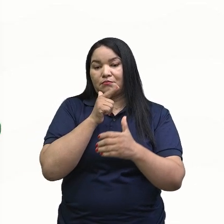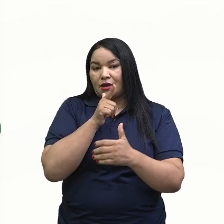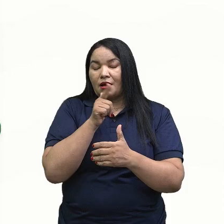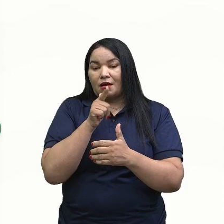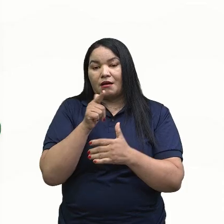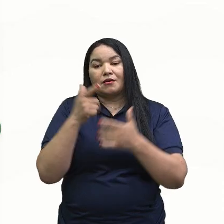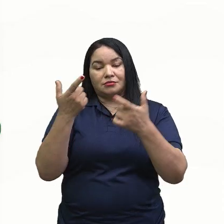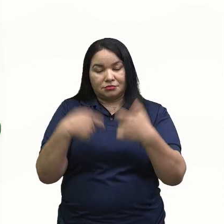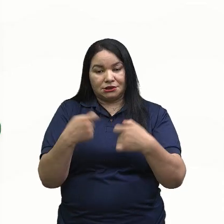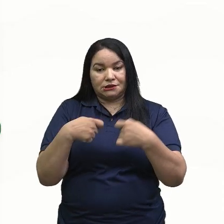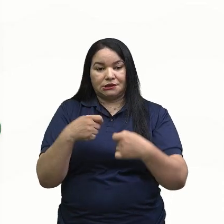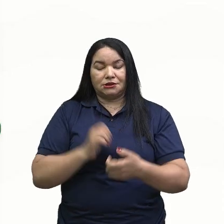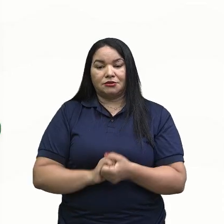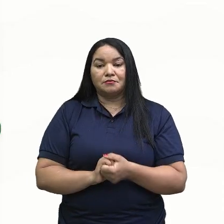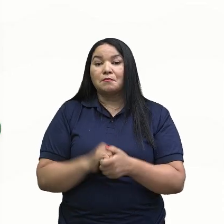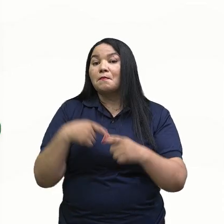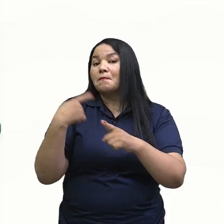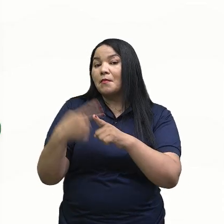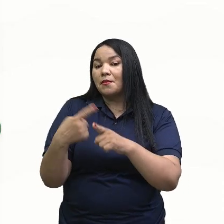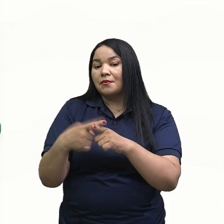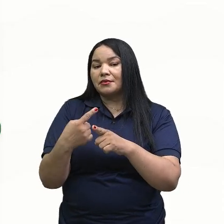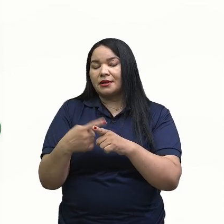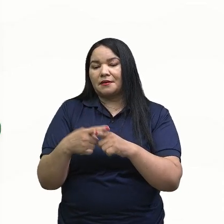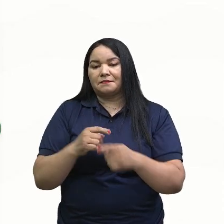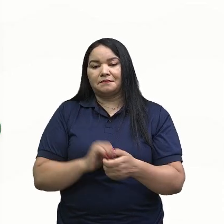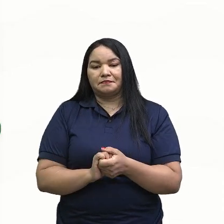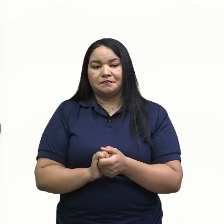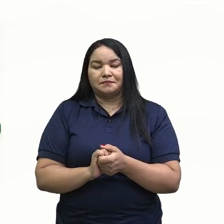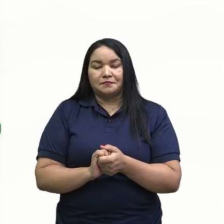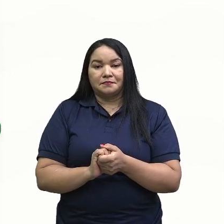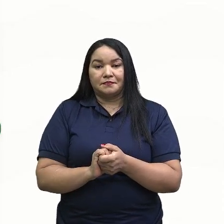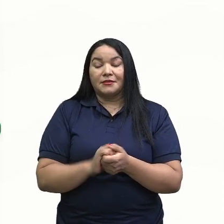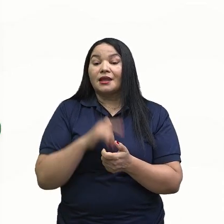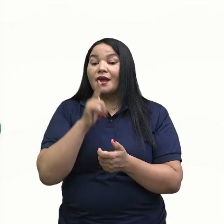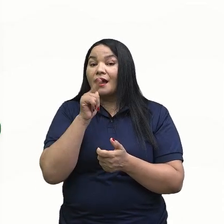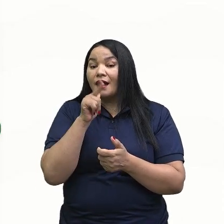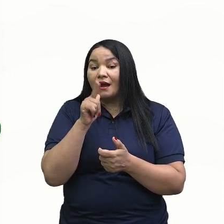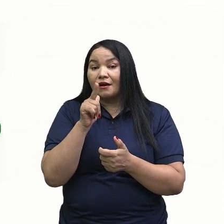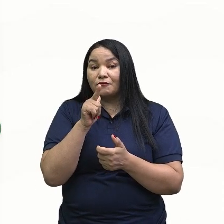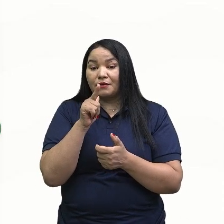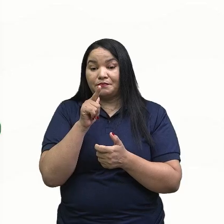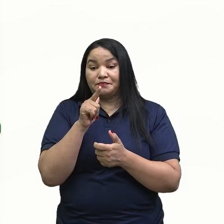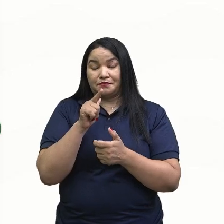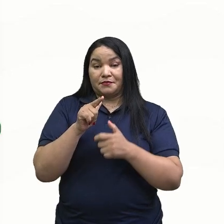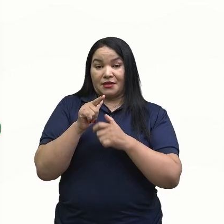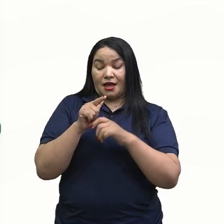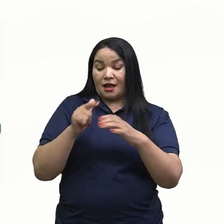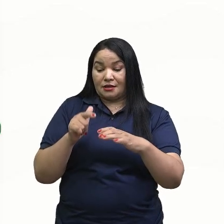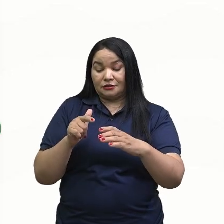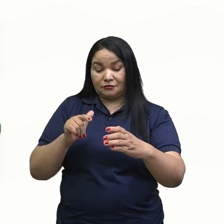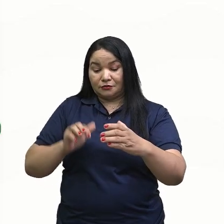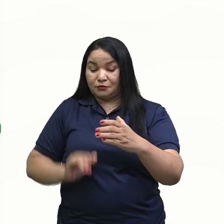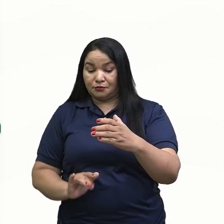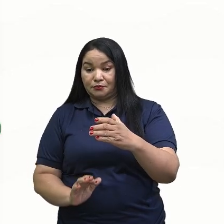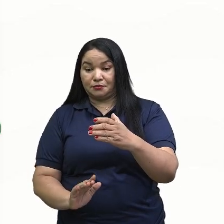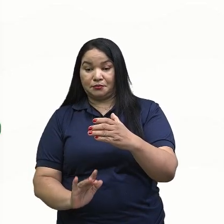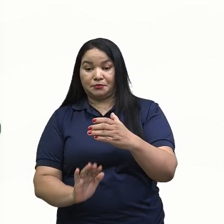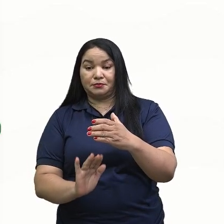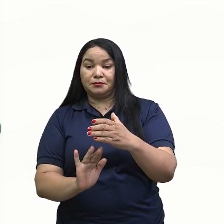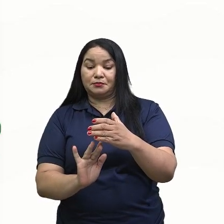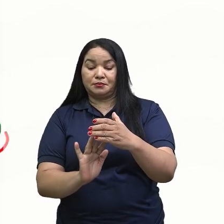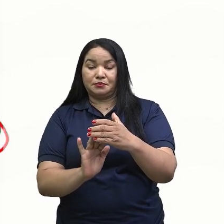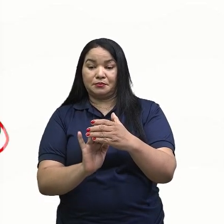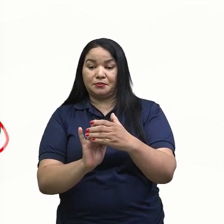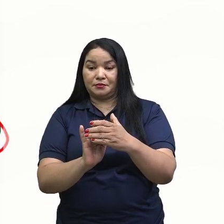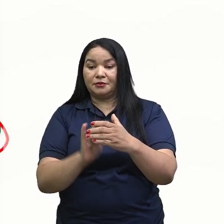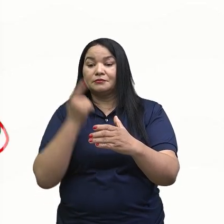de uma fonte de água. Por quê? Porque essa água, ela vai entrar, tá? Então aqui, ó, nós temos